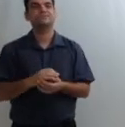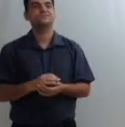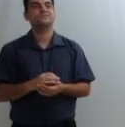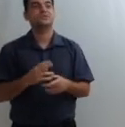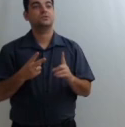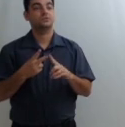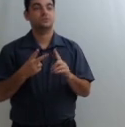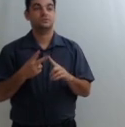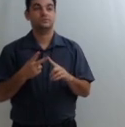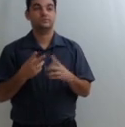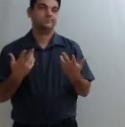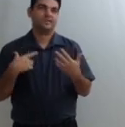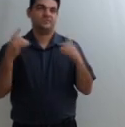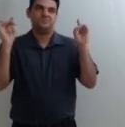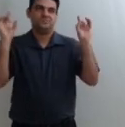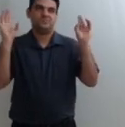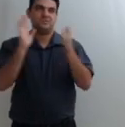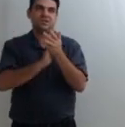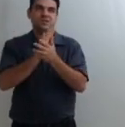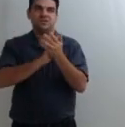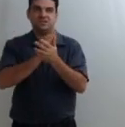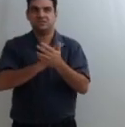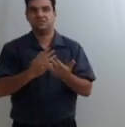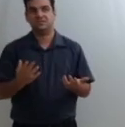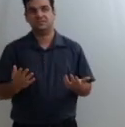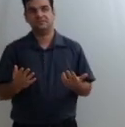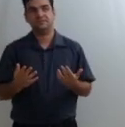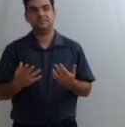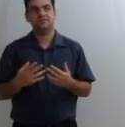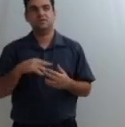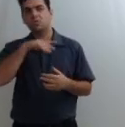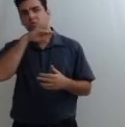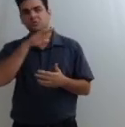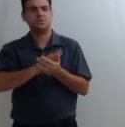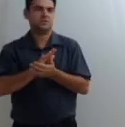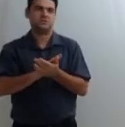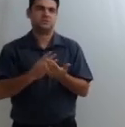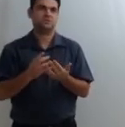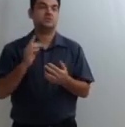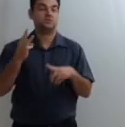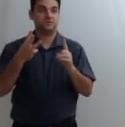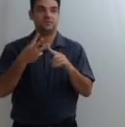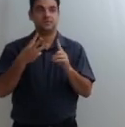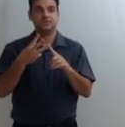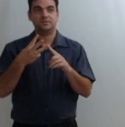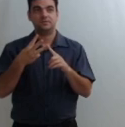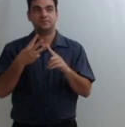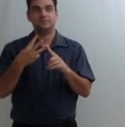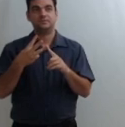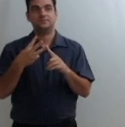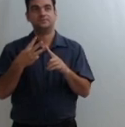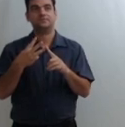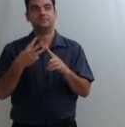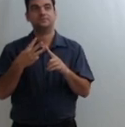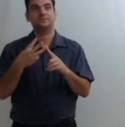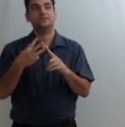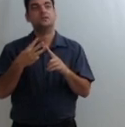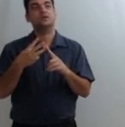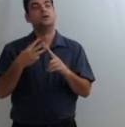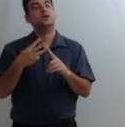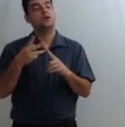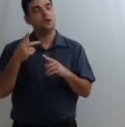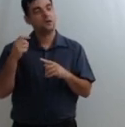houve destaque negativo. O terceiro é um agravo regimental